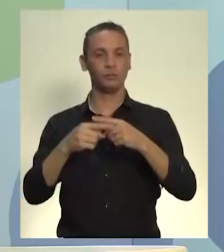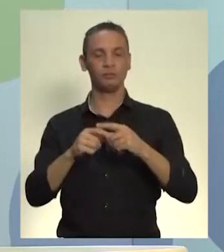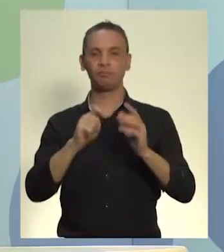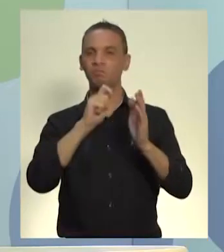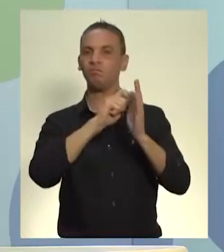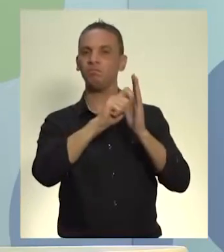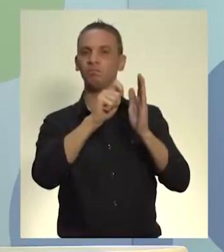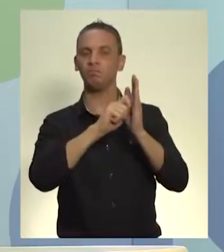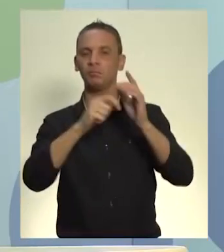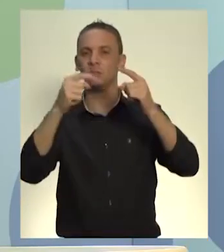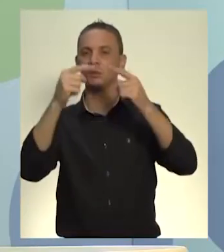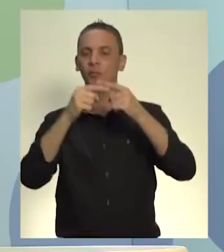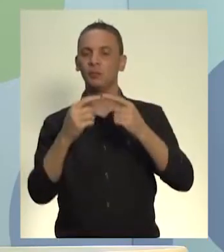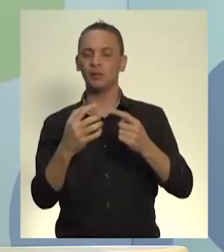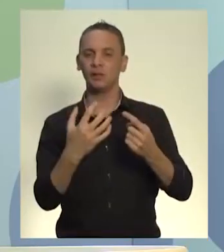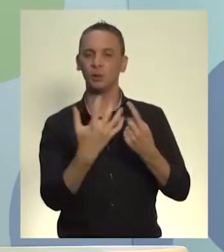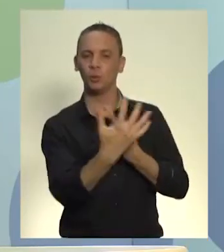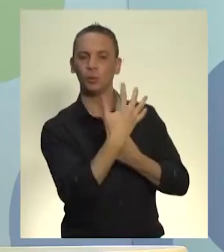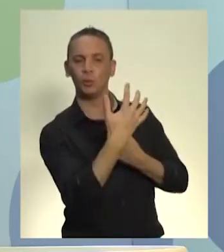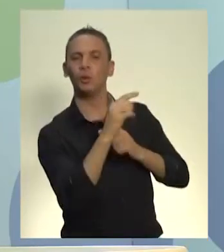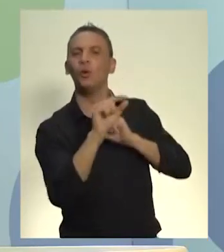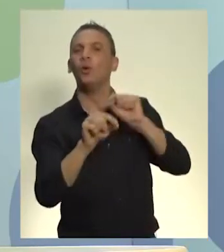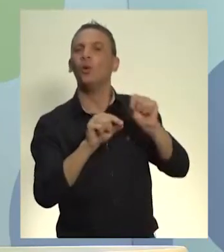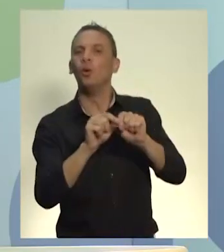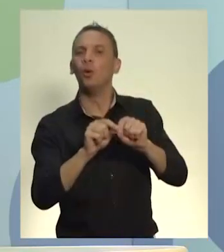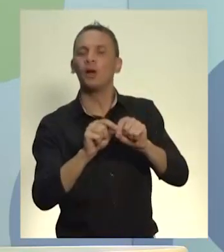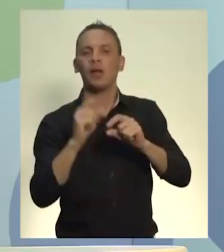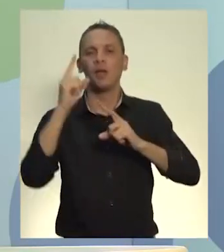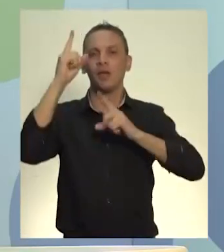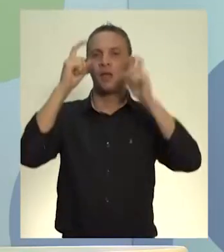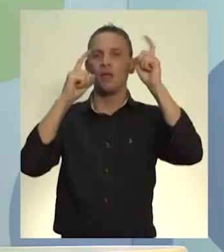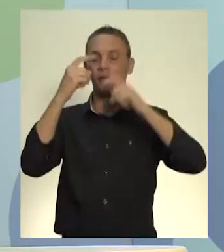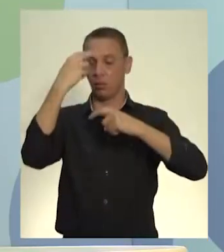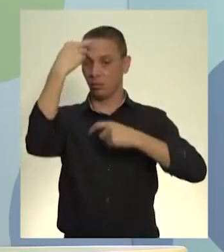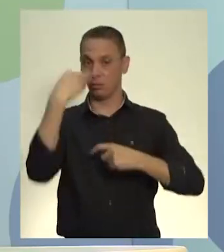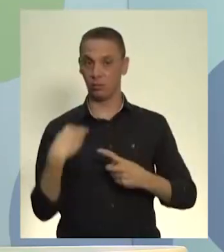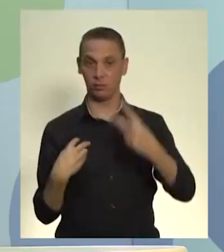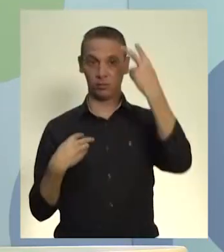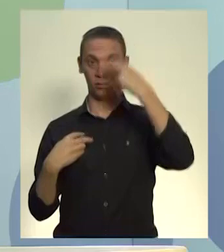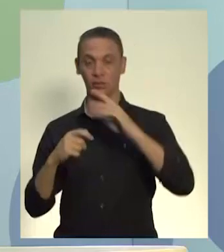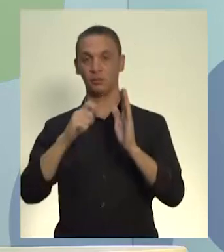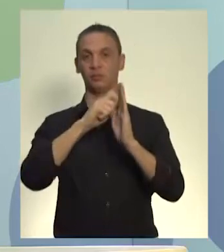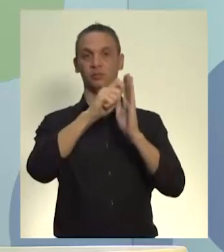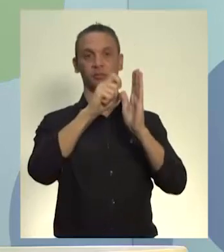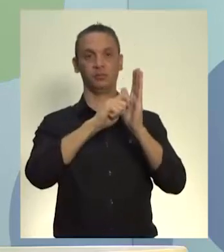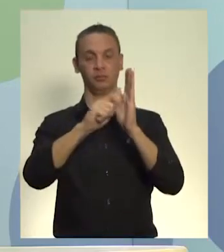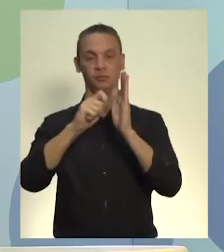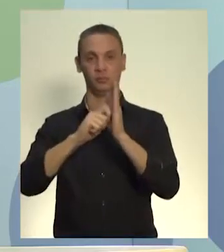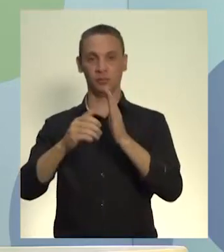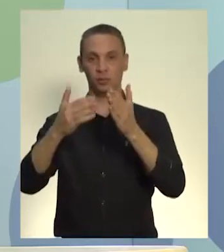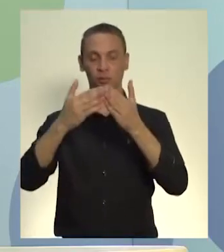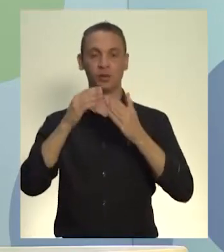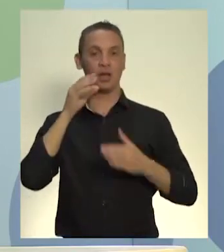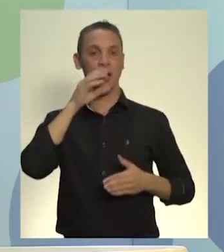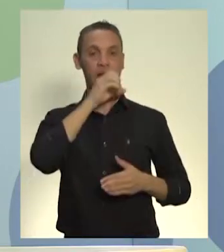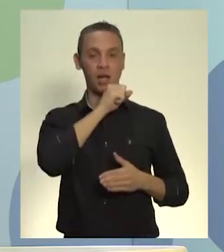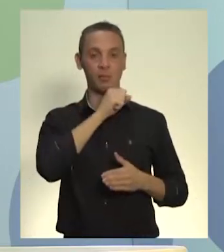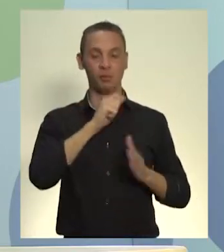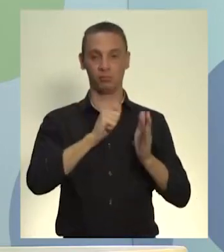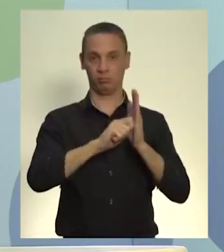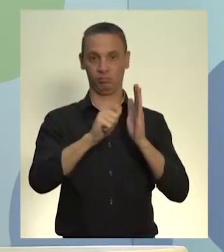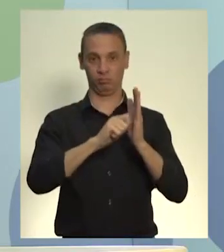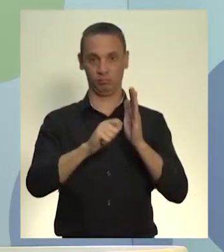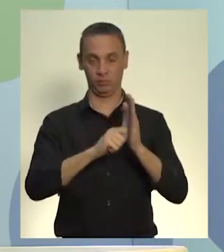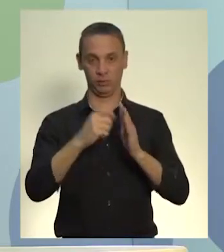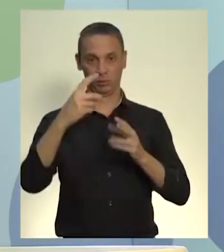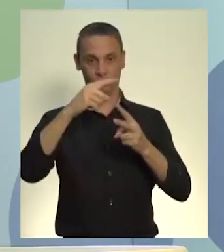Colocar os elementos que influenciam e a construção do autorretrato. Só esses dois pontos rapidamente no caderno para a